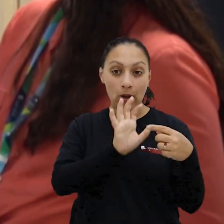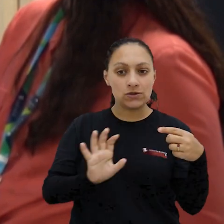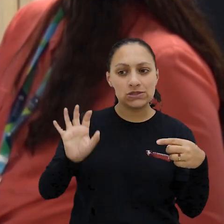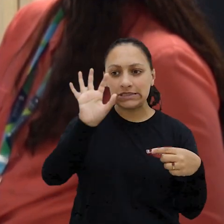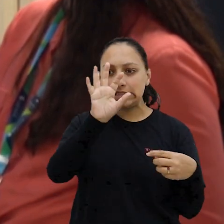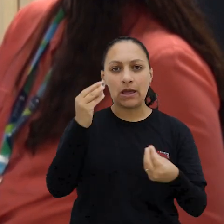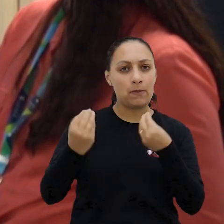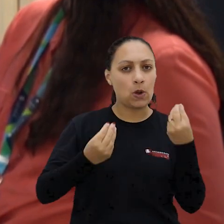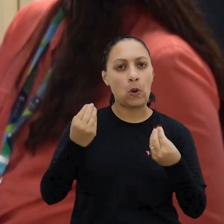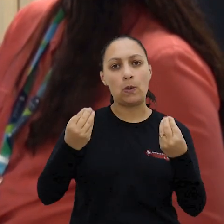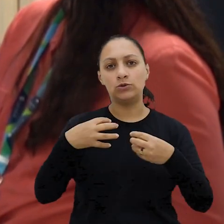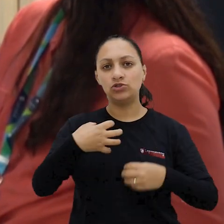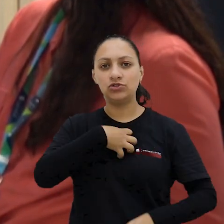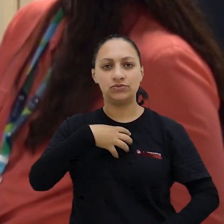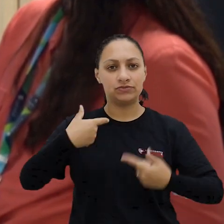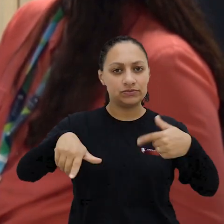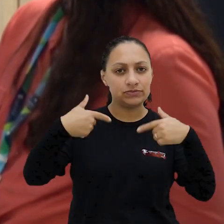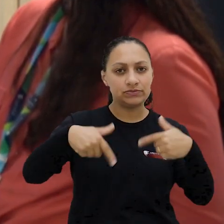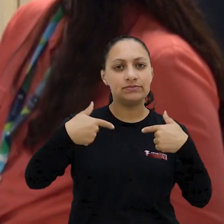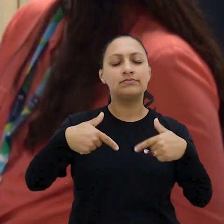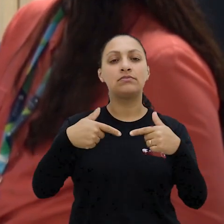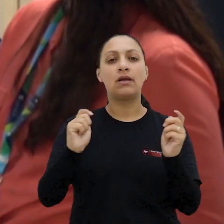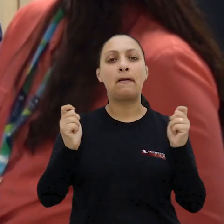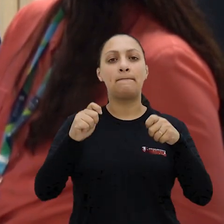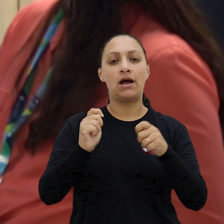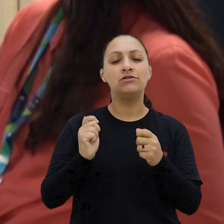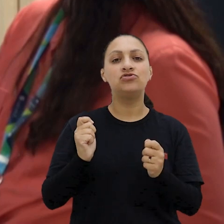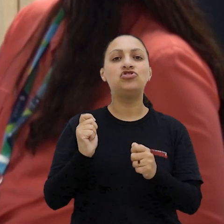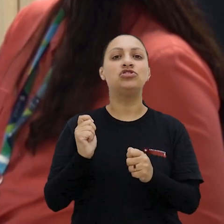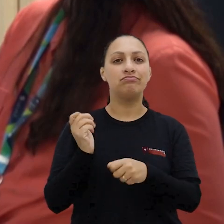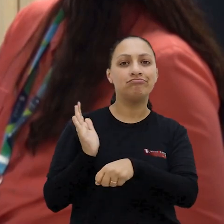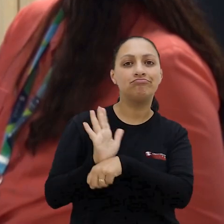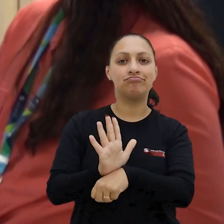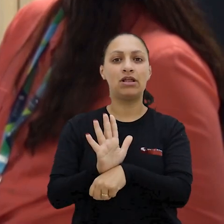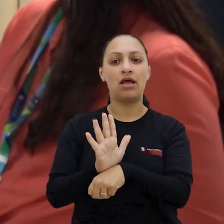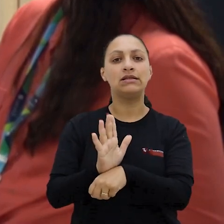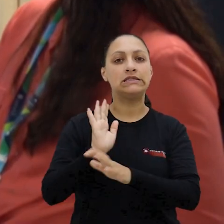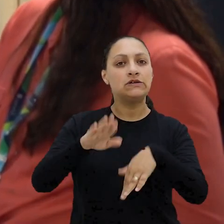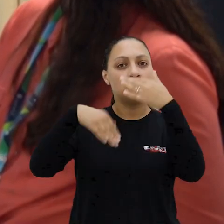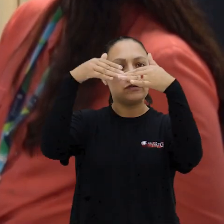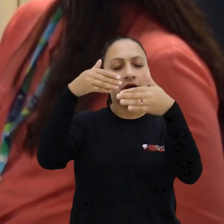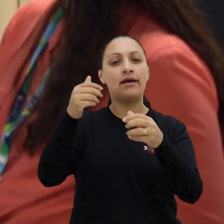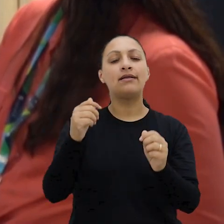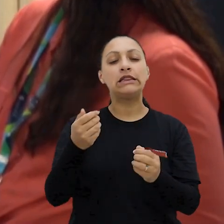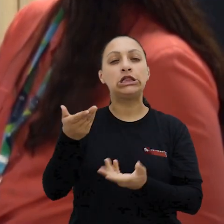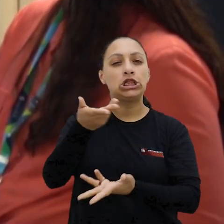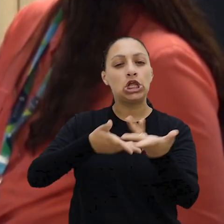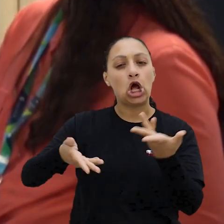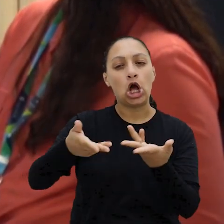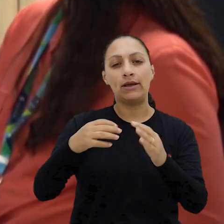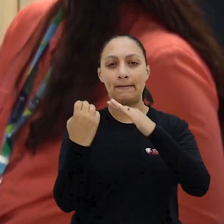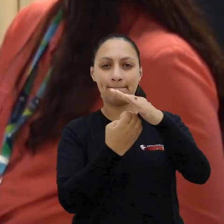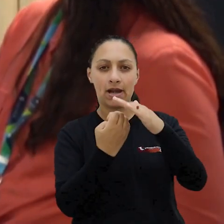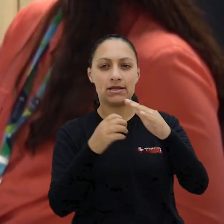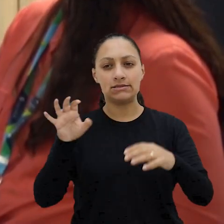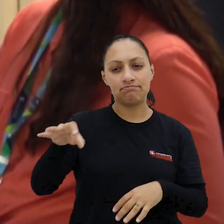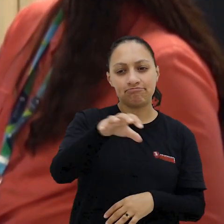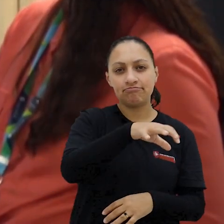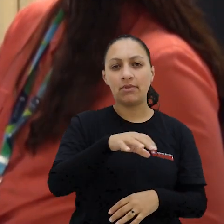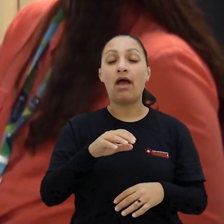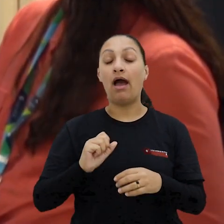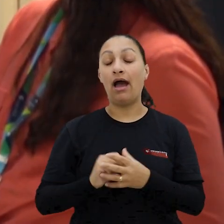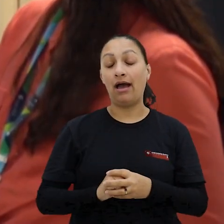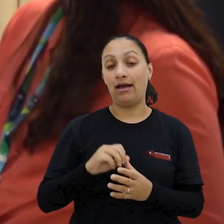no formato de trabalho e o quanto a gente pode colaborar, né, desenvolver com essa troca entre as empresas. A própria agência